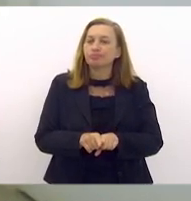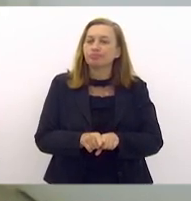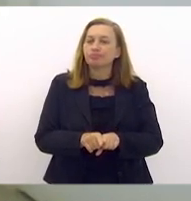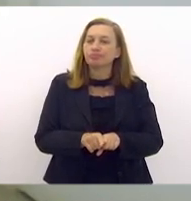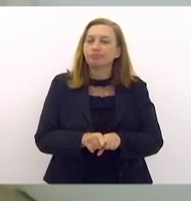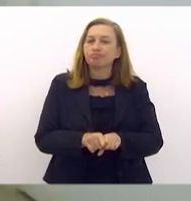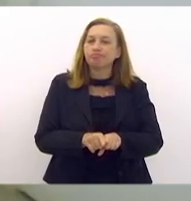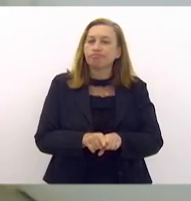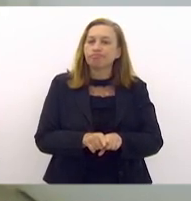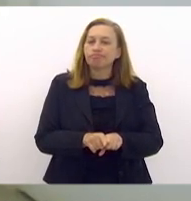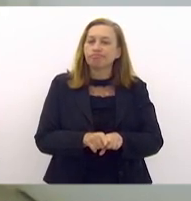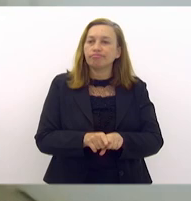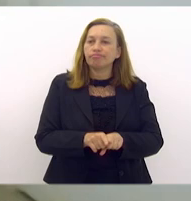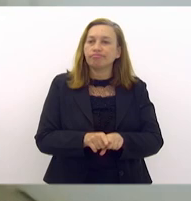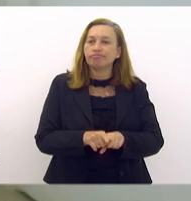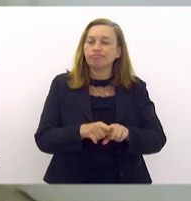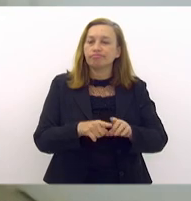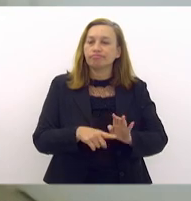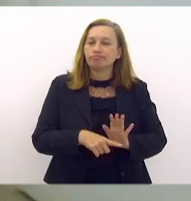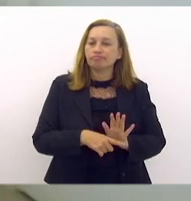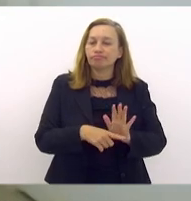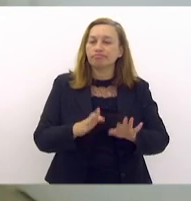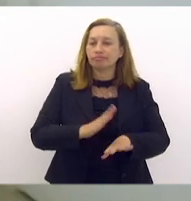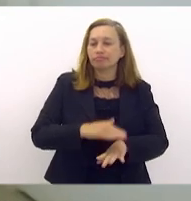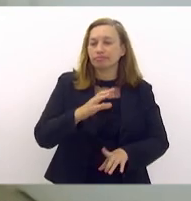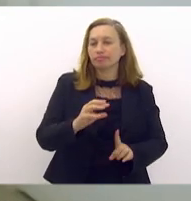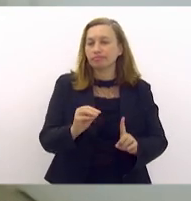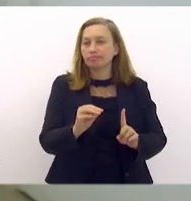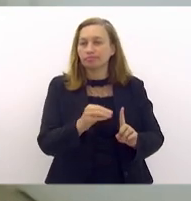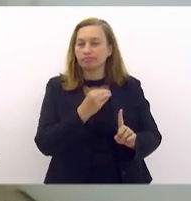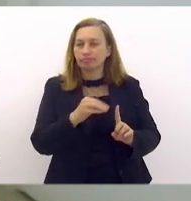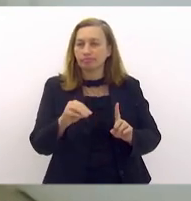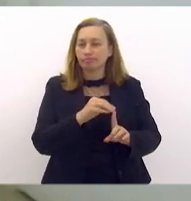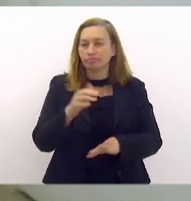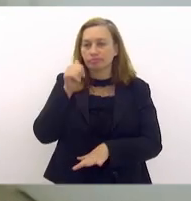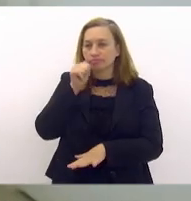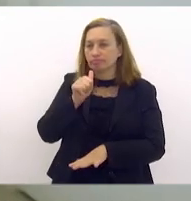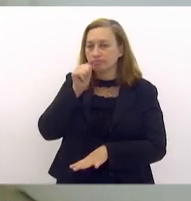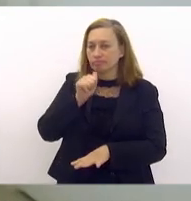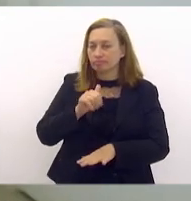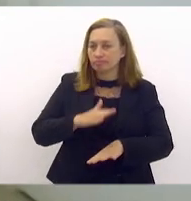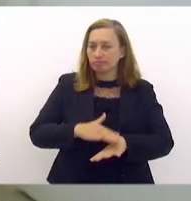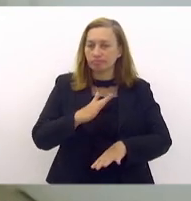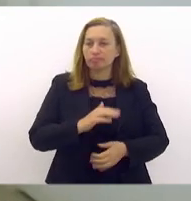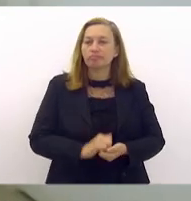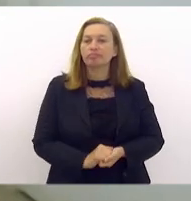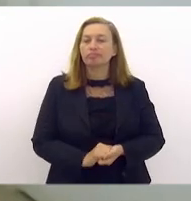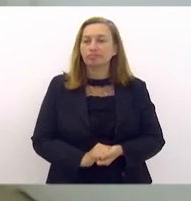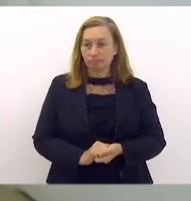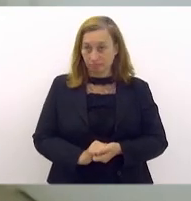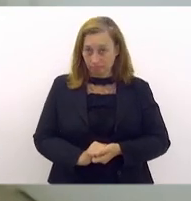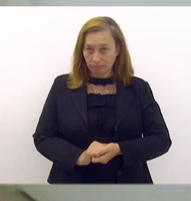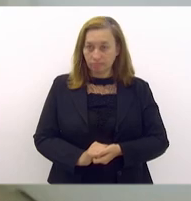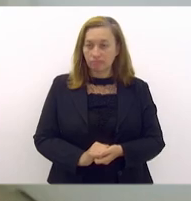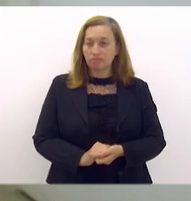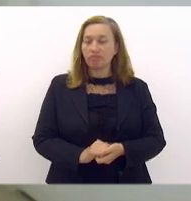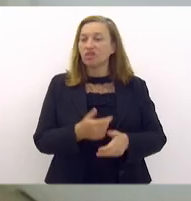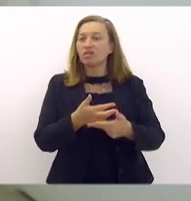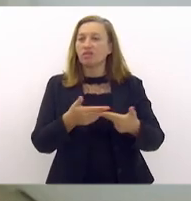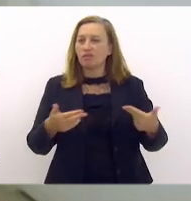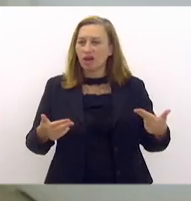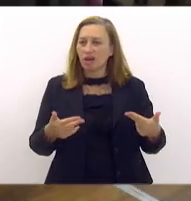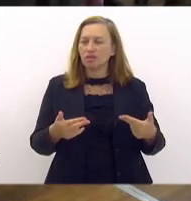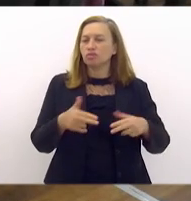contribuído para tornar mais vulnerável, né, as mulheres. Né? Mulheres foi uma dessas populações que, por uma série